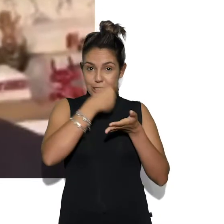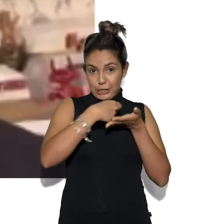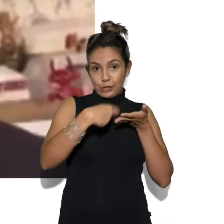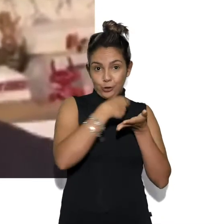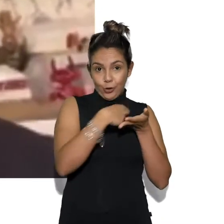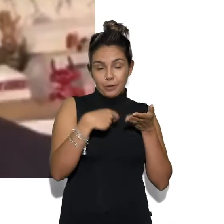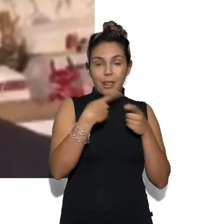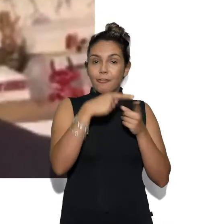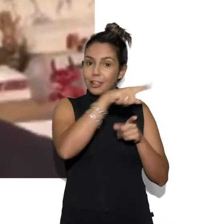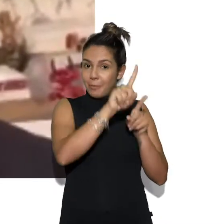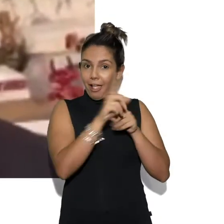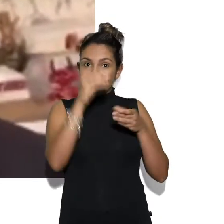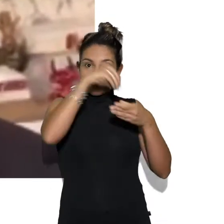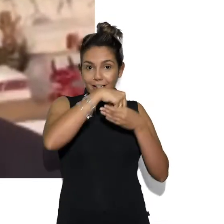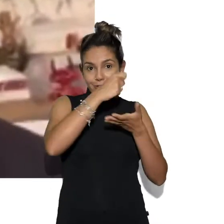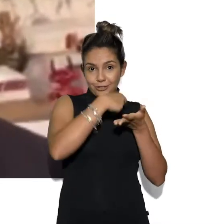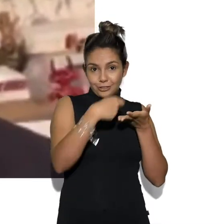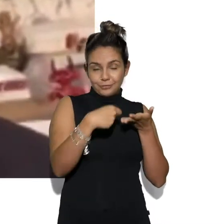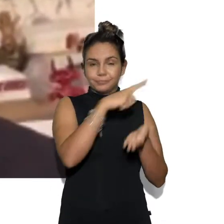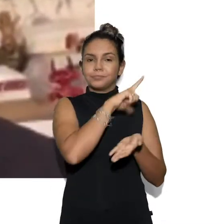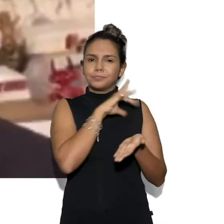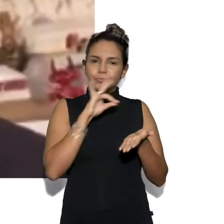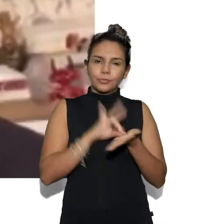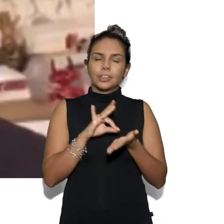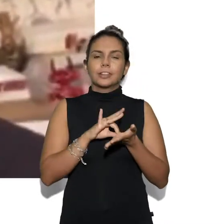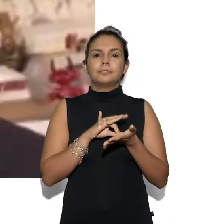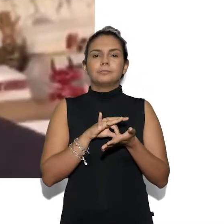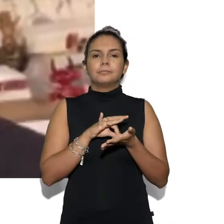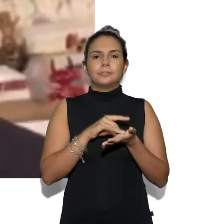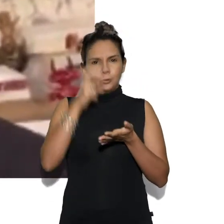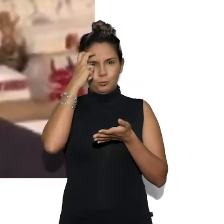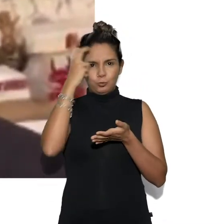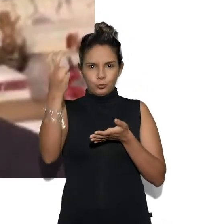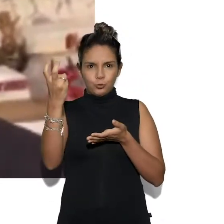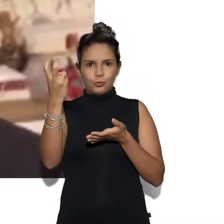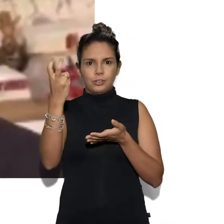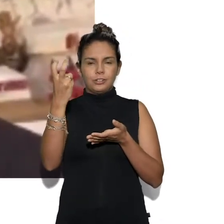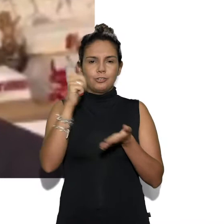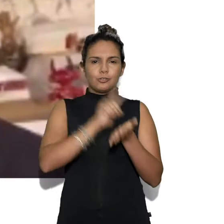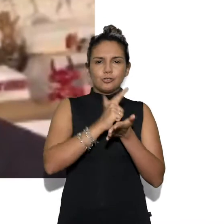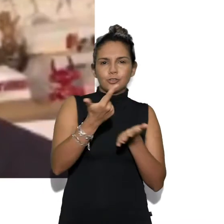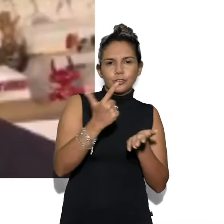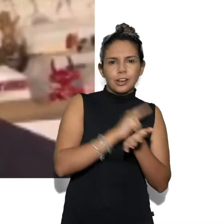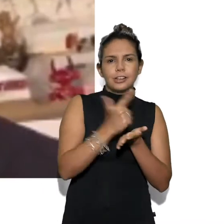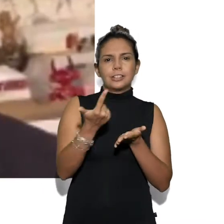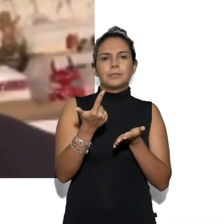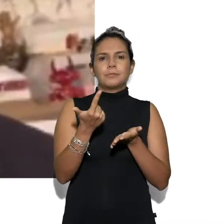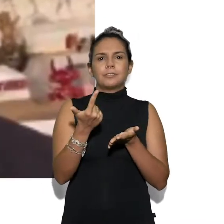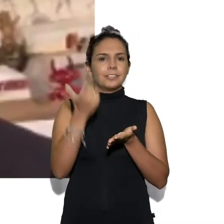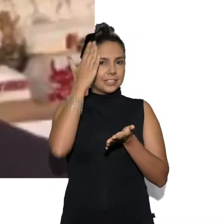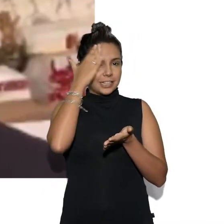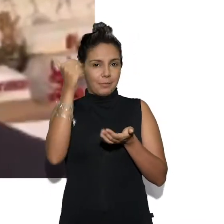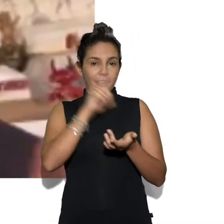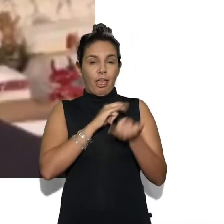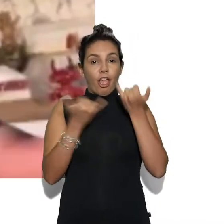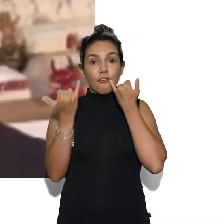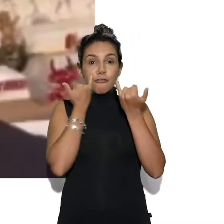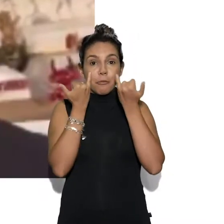você escritor, você tem de facto essa cultura que vem do jornalismo, que é de saber estar